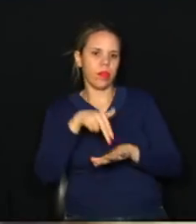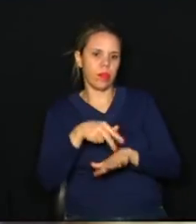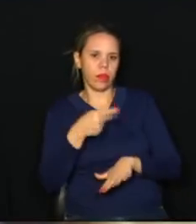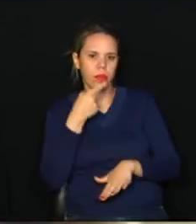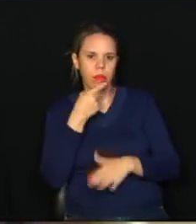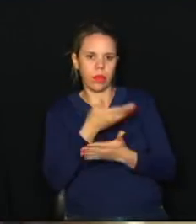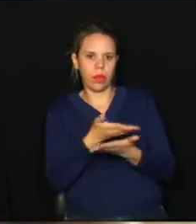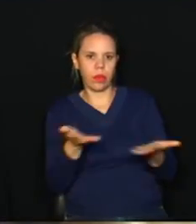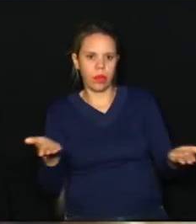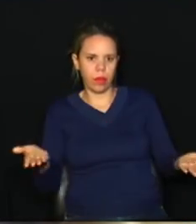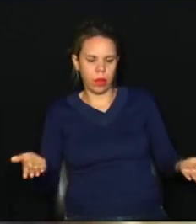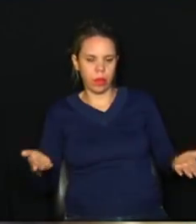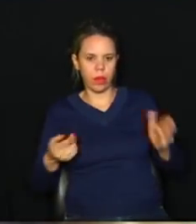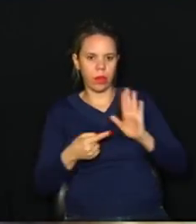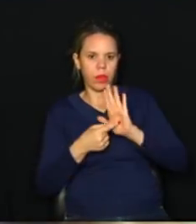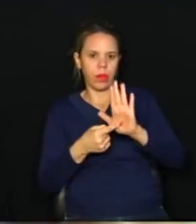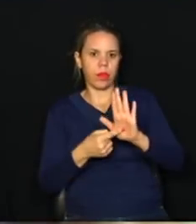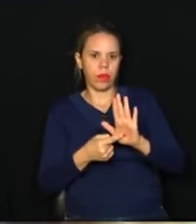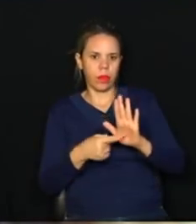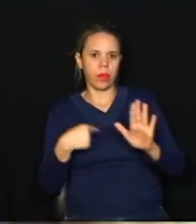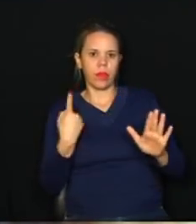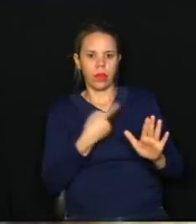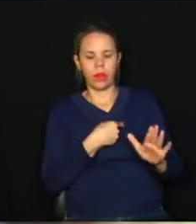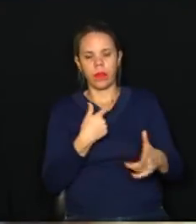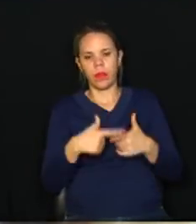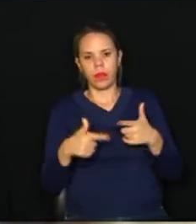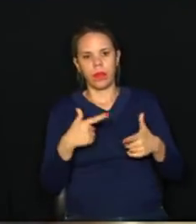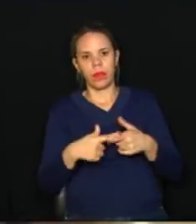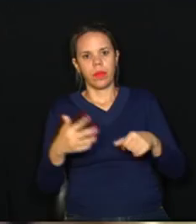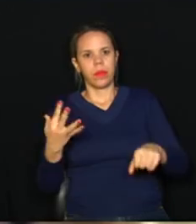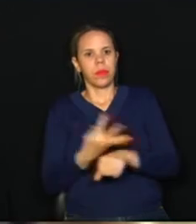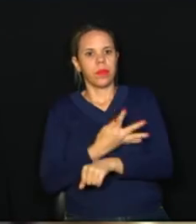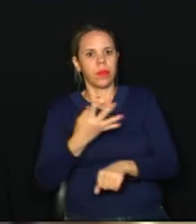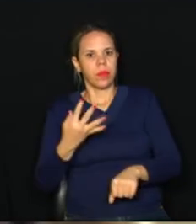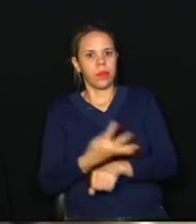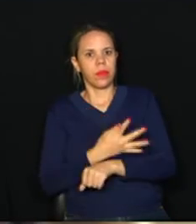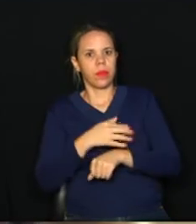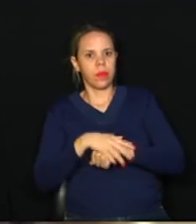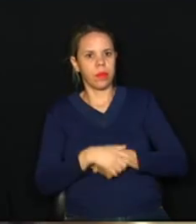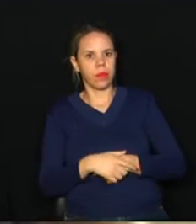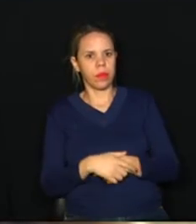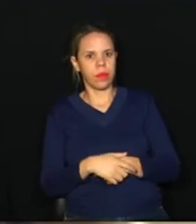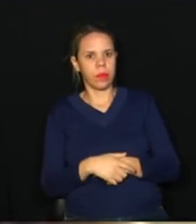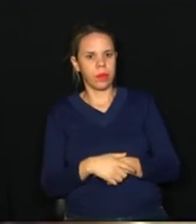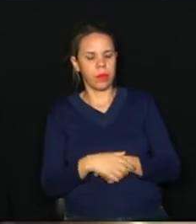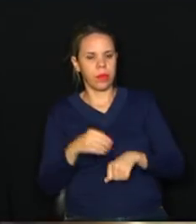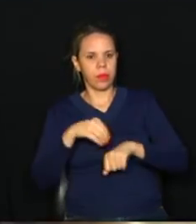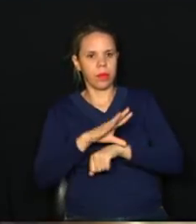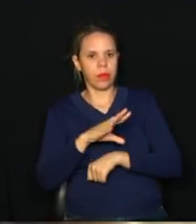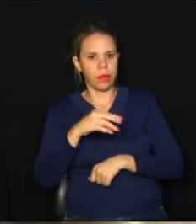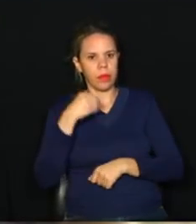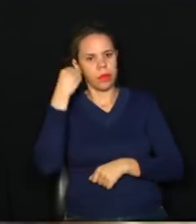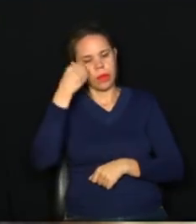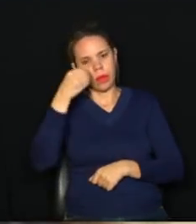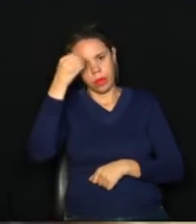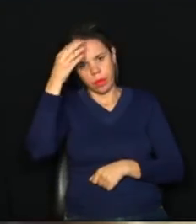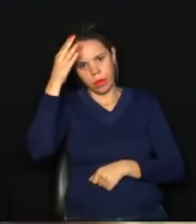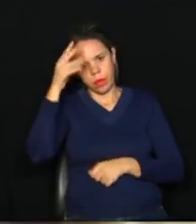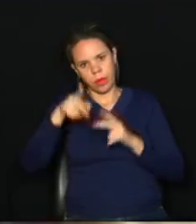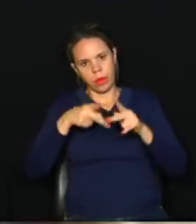poder apresentar a nossa situação e levar o conhecimento do